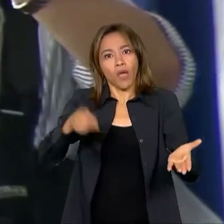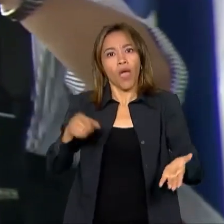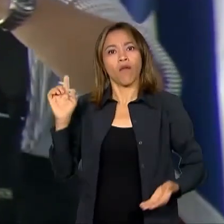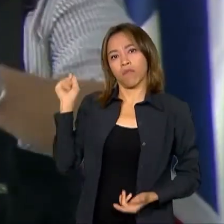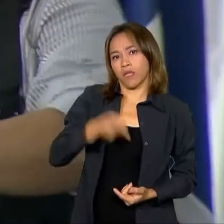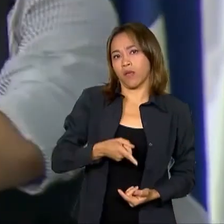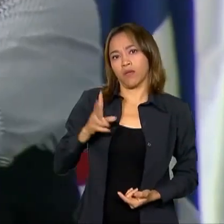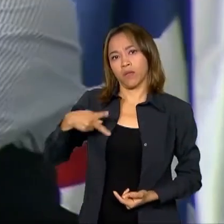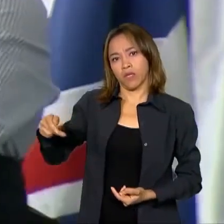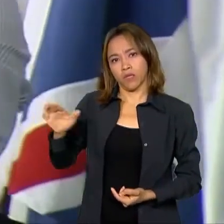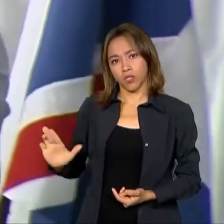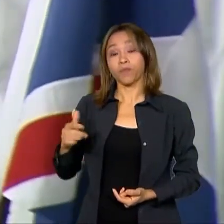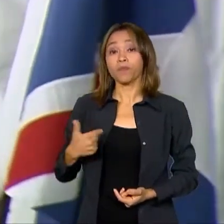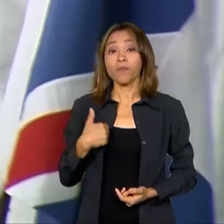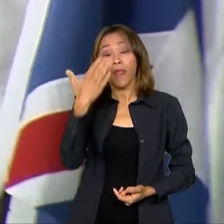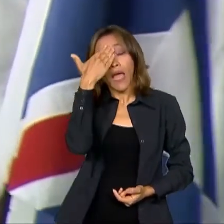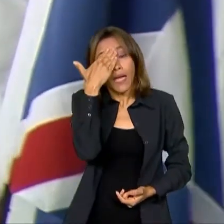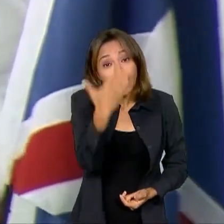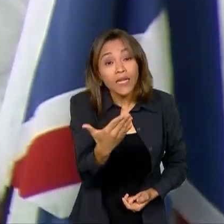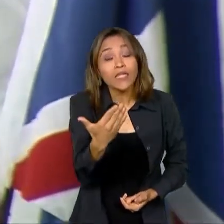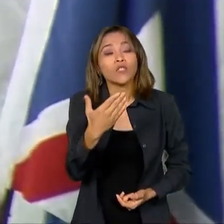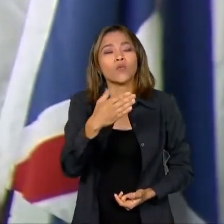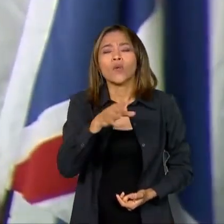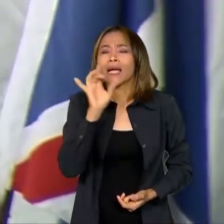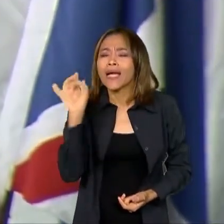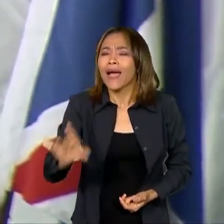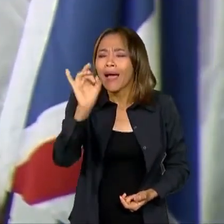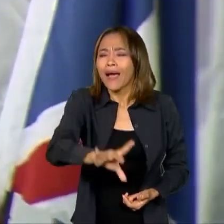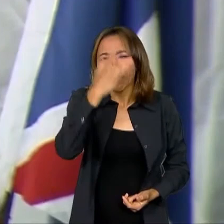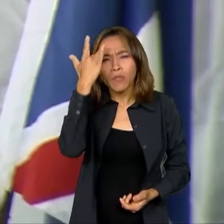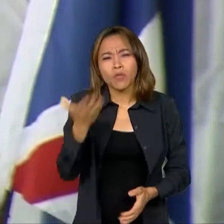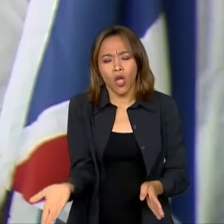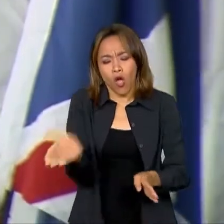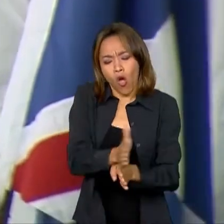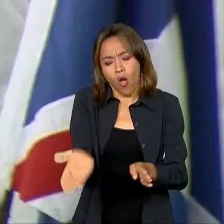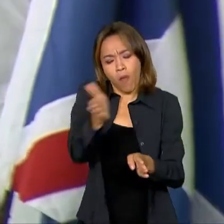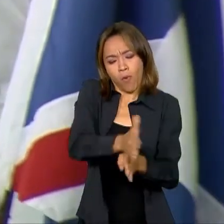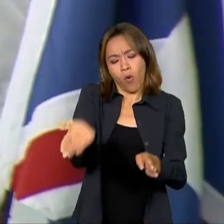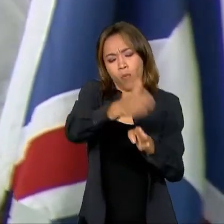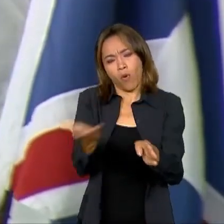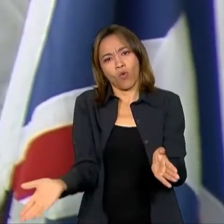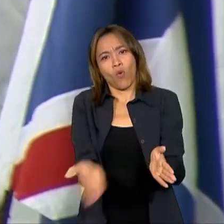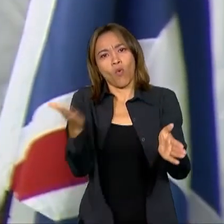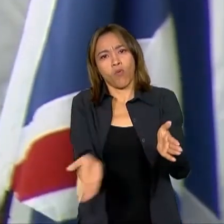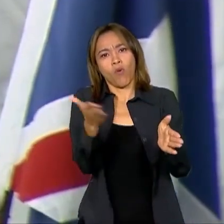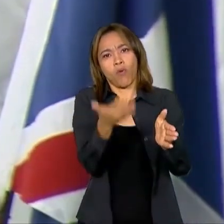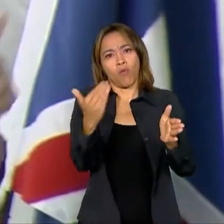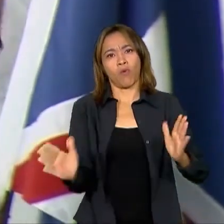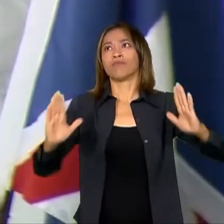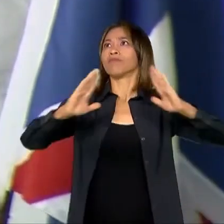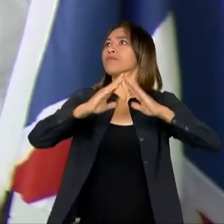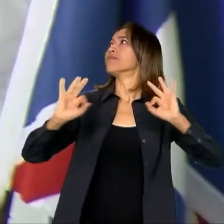presidente. Agradeço a Simone em meu nome, cada trabalhador que colocou um tijolo para que essas casas fossem edificadas. E eu digo